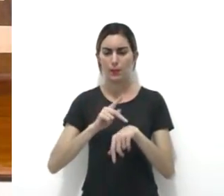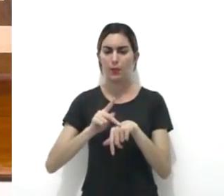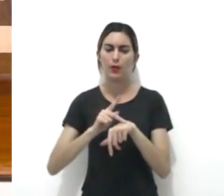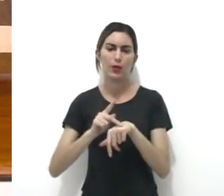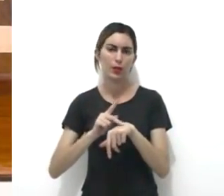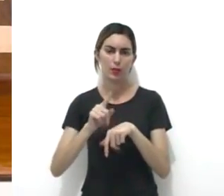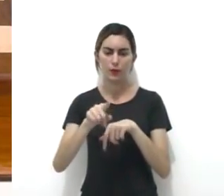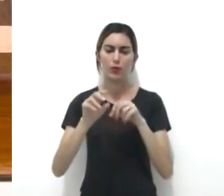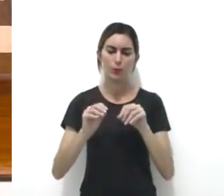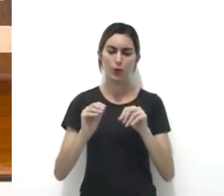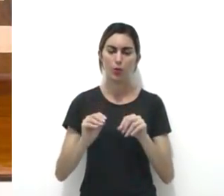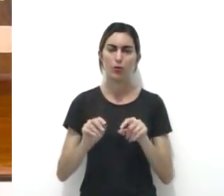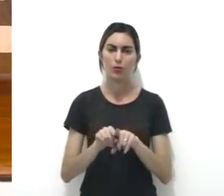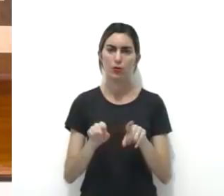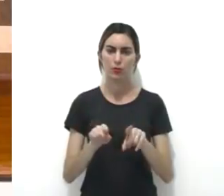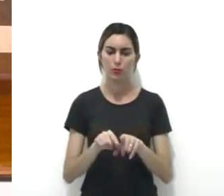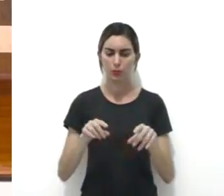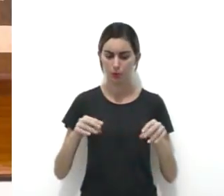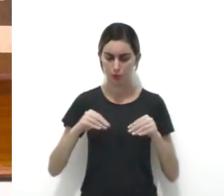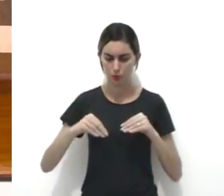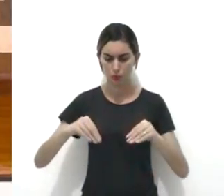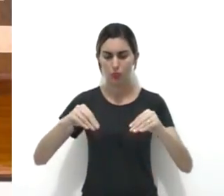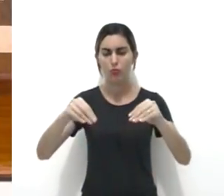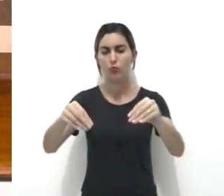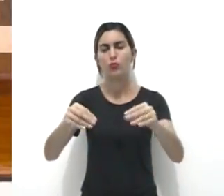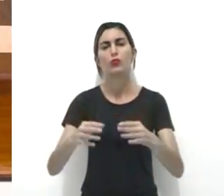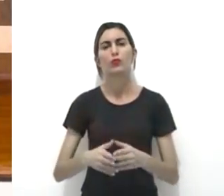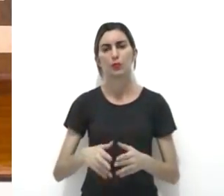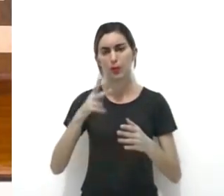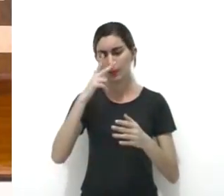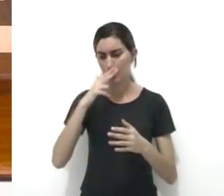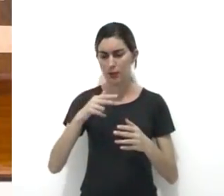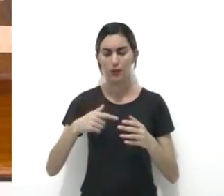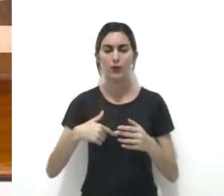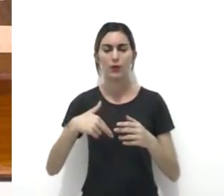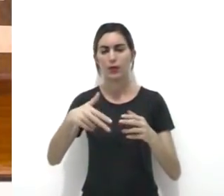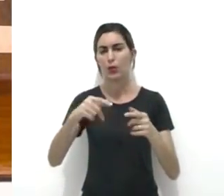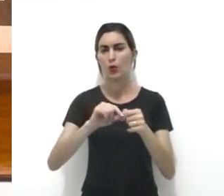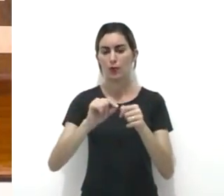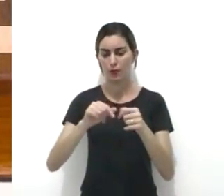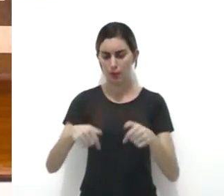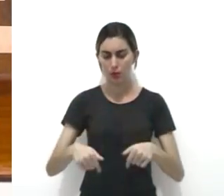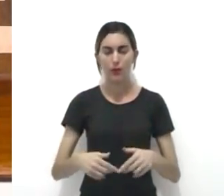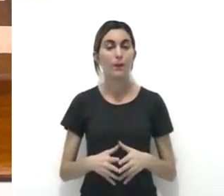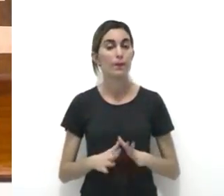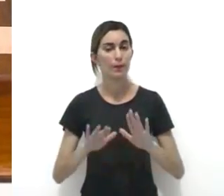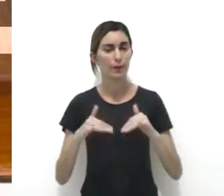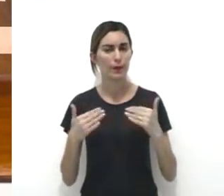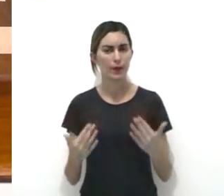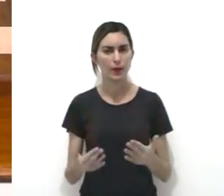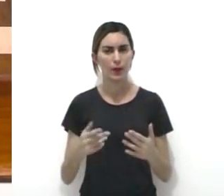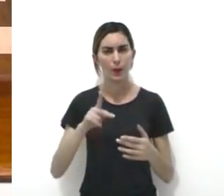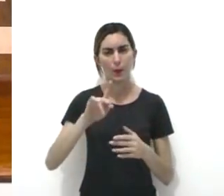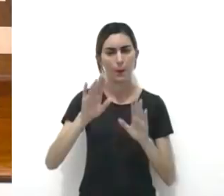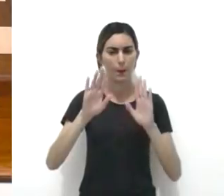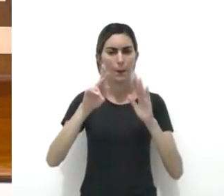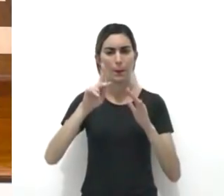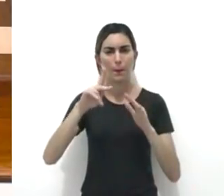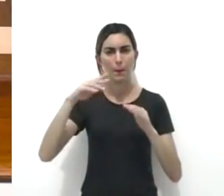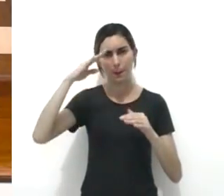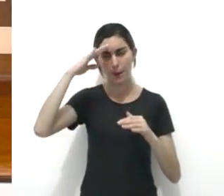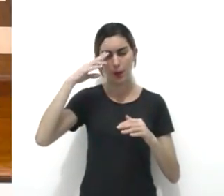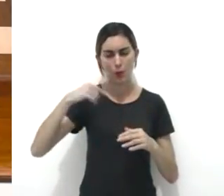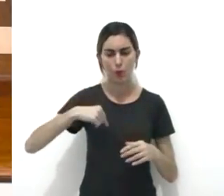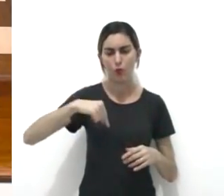peças pretas, que você pode também completar o tabuleiro da mesma forma que a gente fez agora. Então, o peão, ele